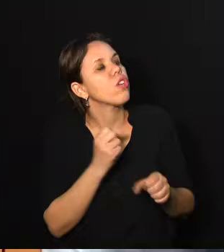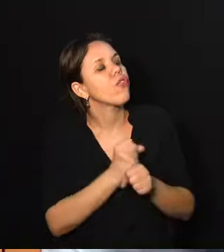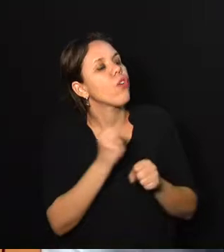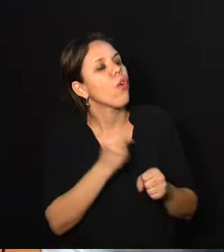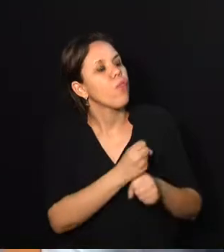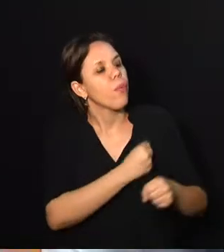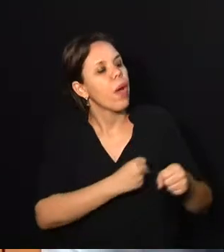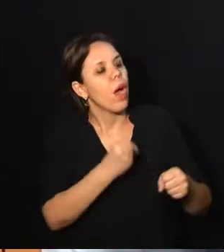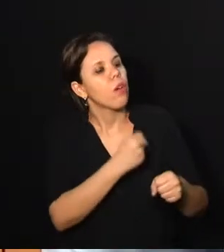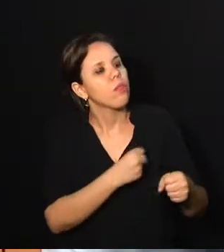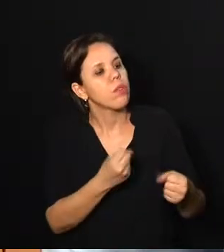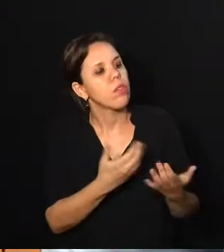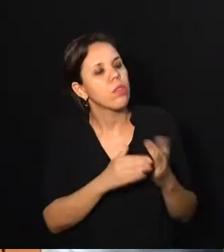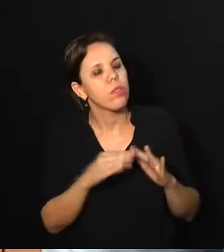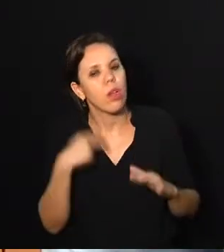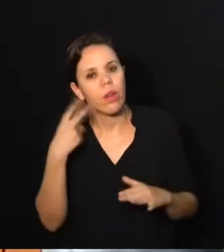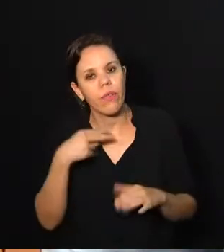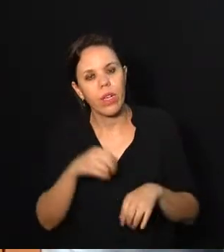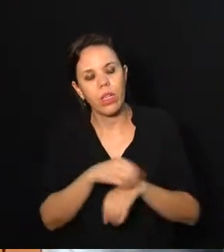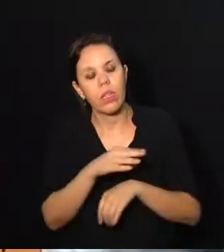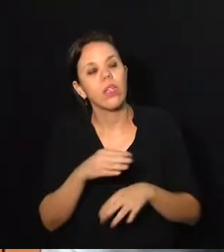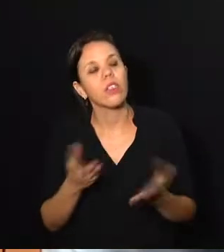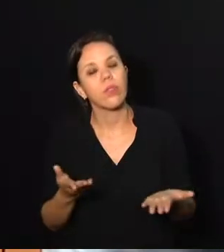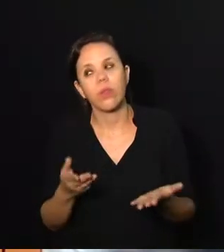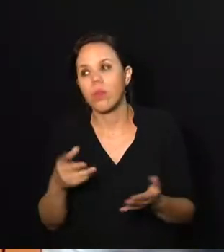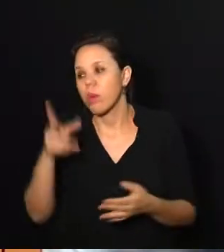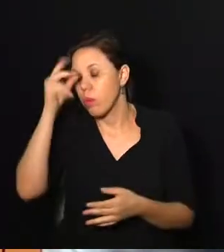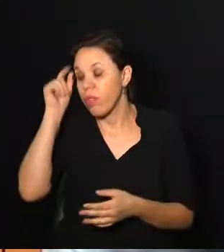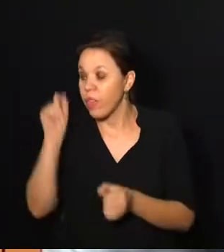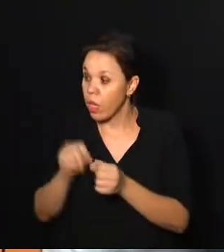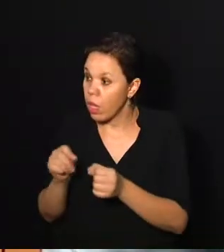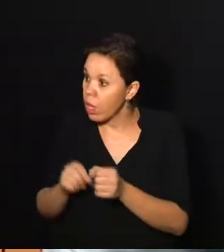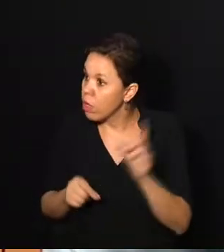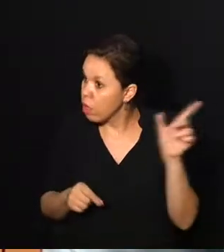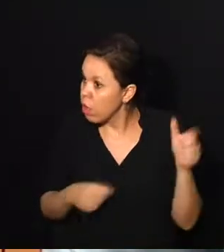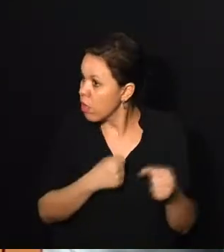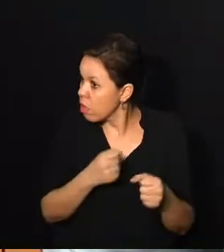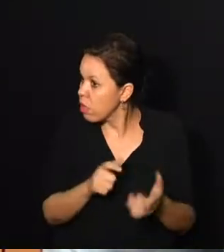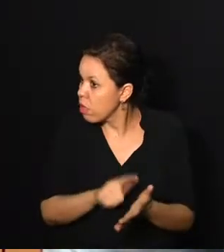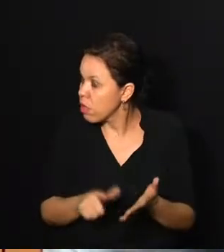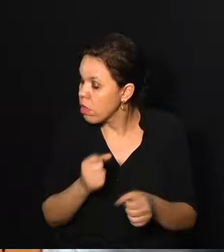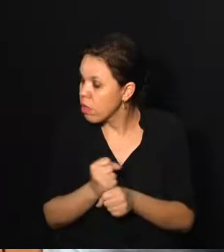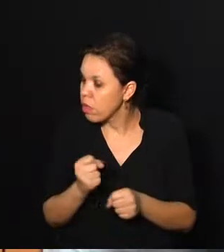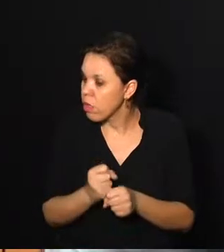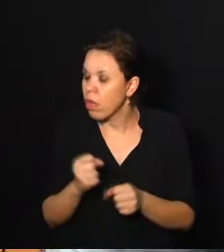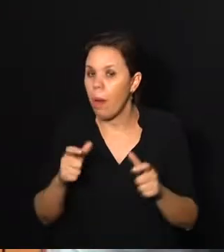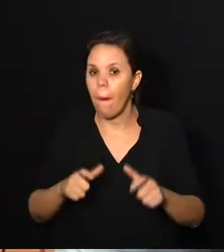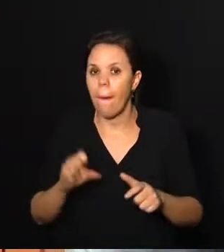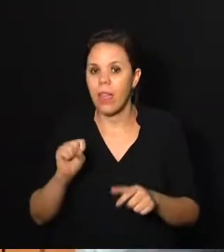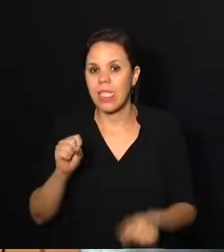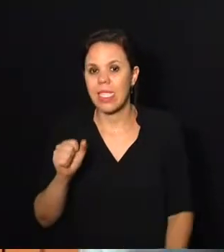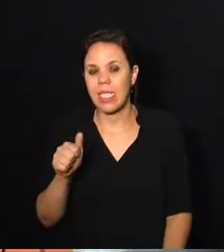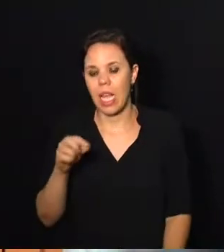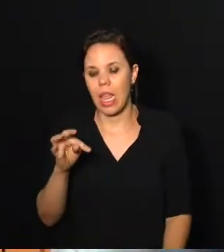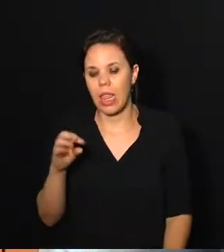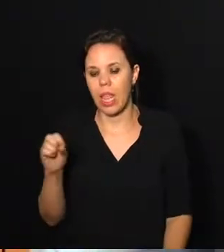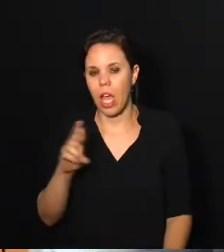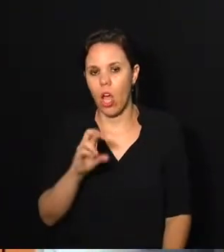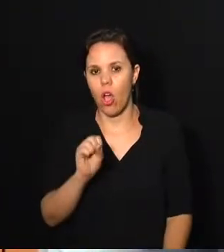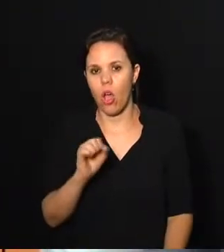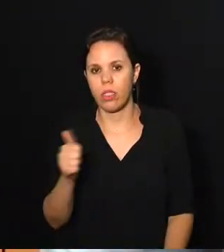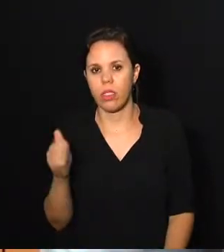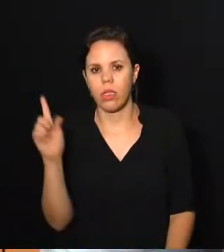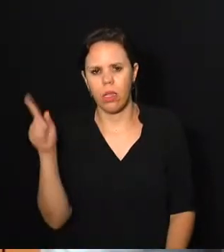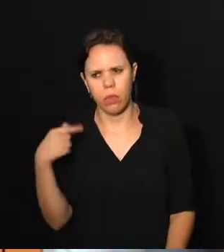da escola. O vereador indica, prefeito, precisa reformar a cozinha da escola lá do Santa Rosa. Isso é governar a cidade, e não é feio,